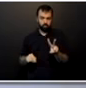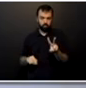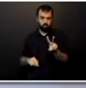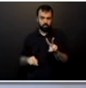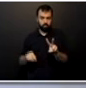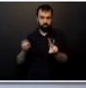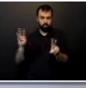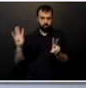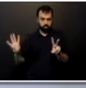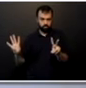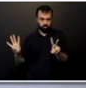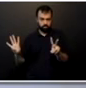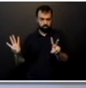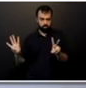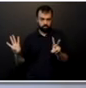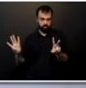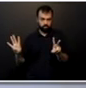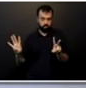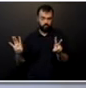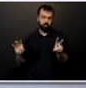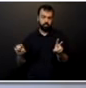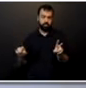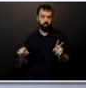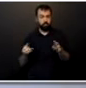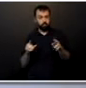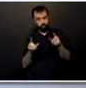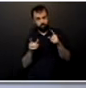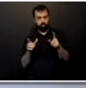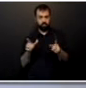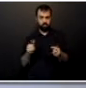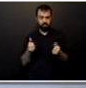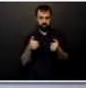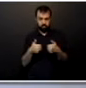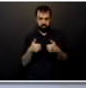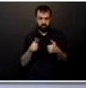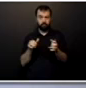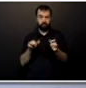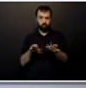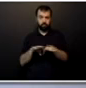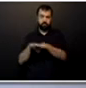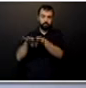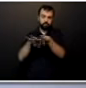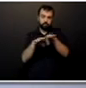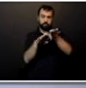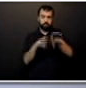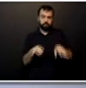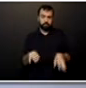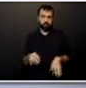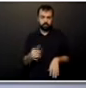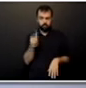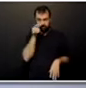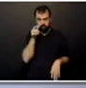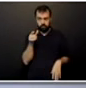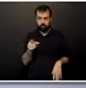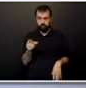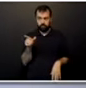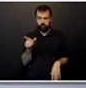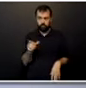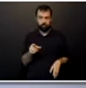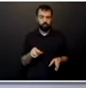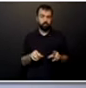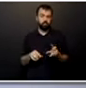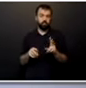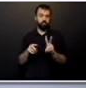litros 4 colheres até aqui está vendo proporcionalidade observa em só